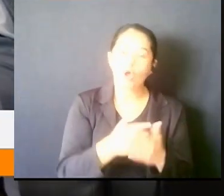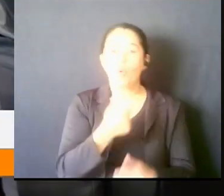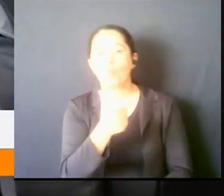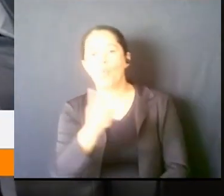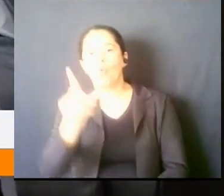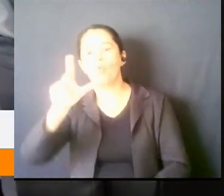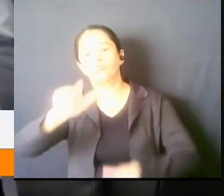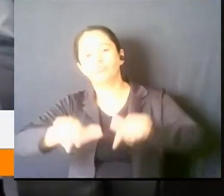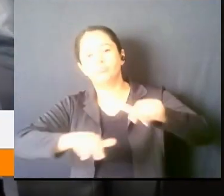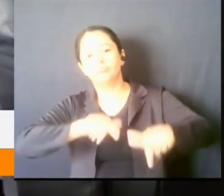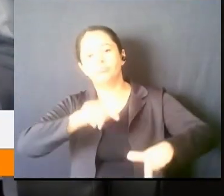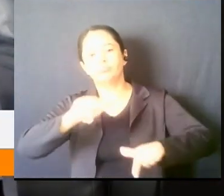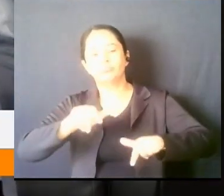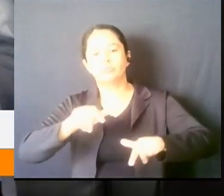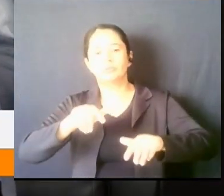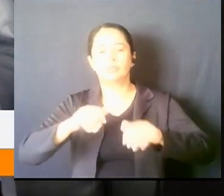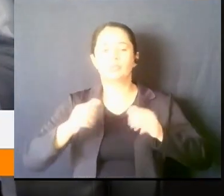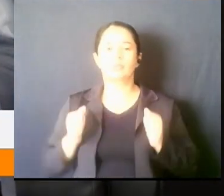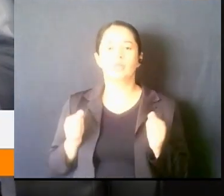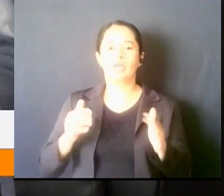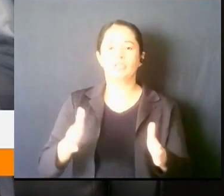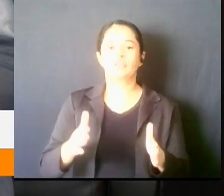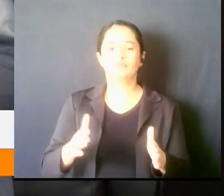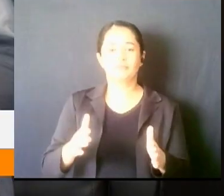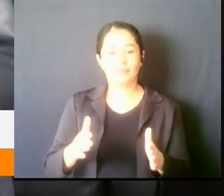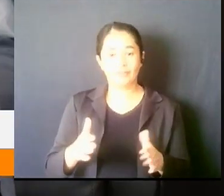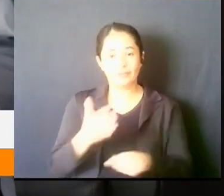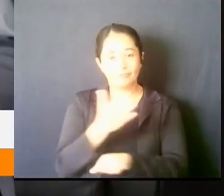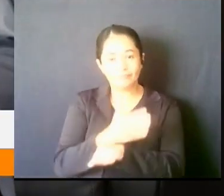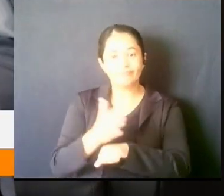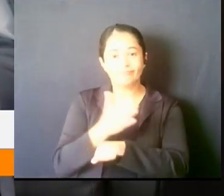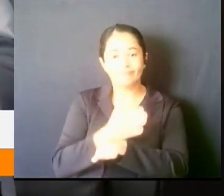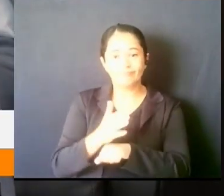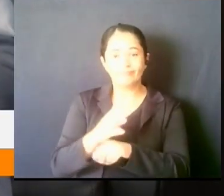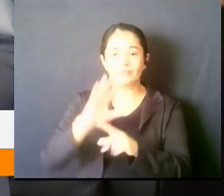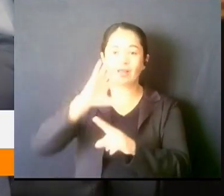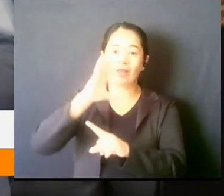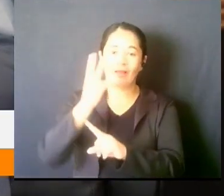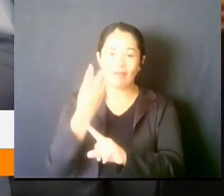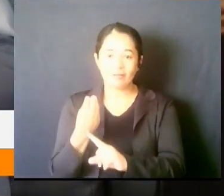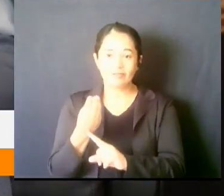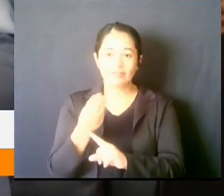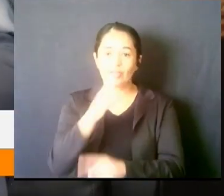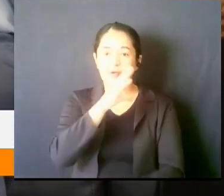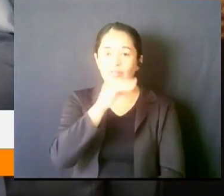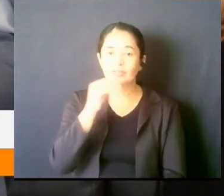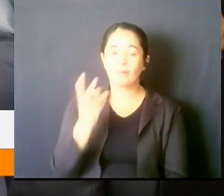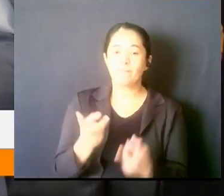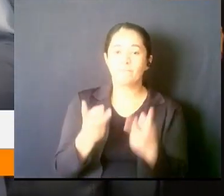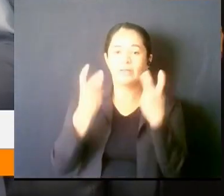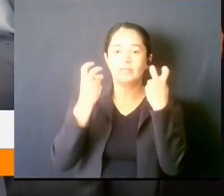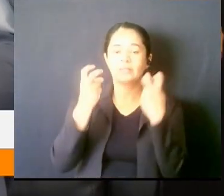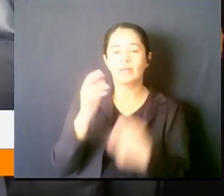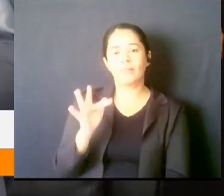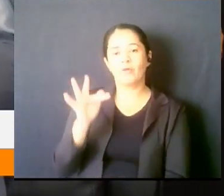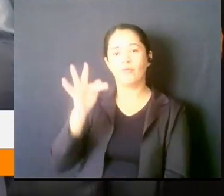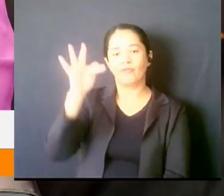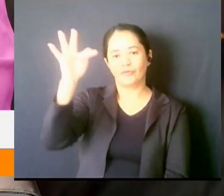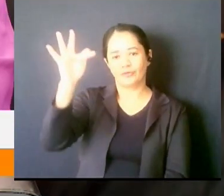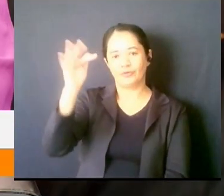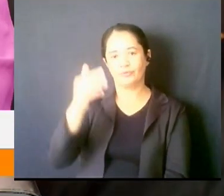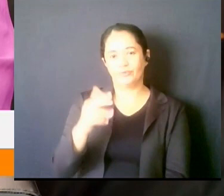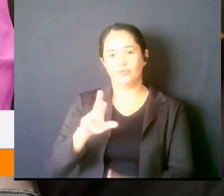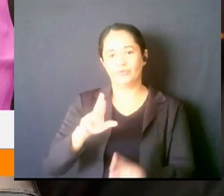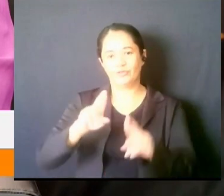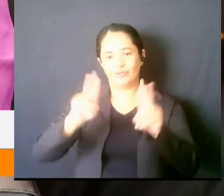profissionalizantes, artísticas, para que esse adolescente veja futuro, outro tipo de futuro. Futuro, né? É